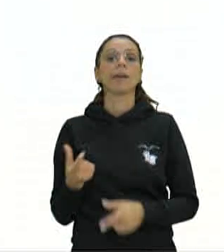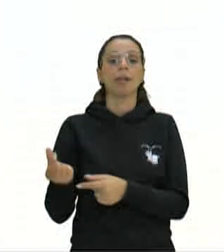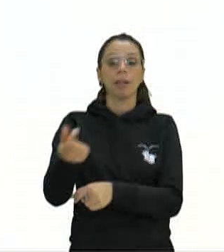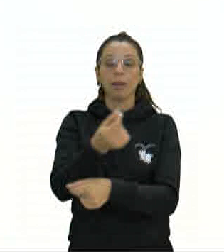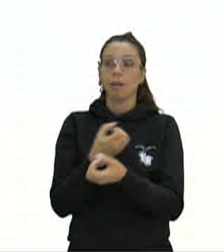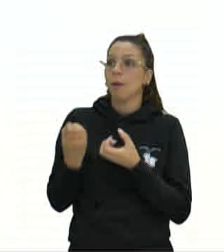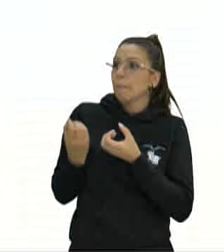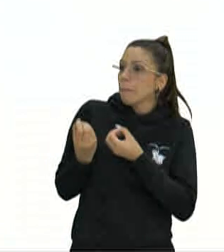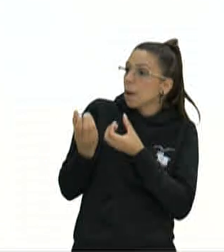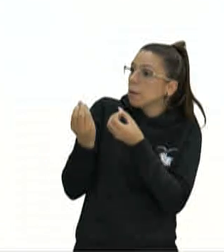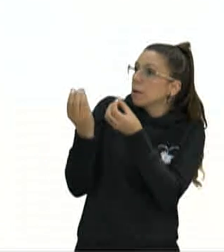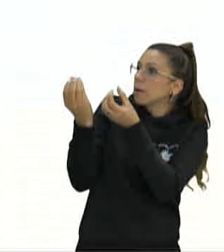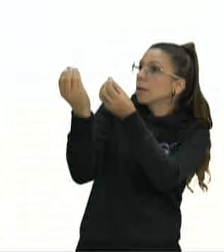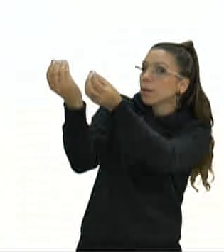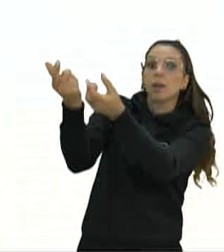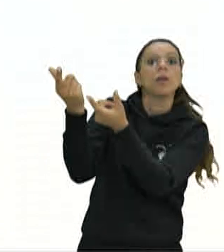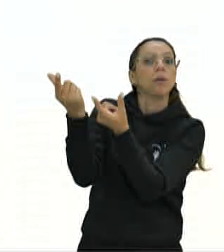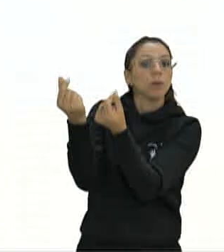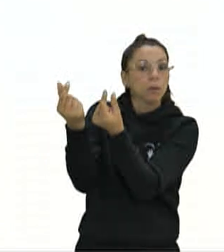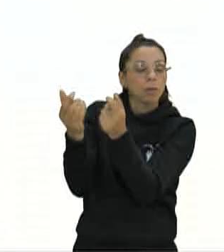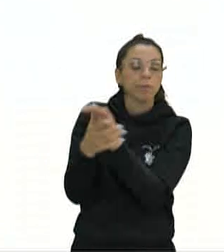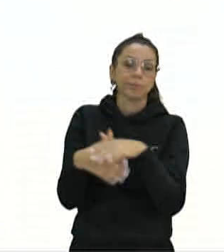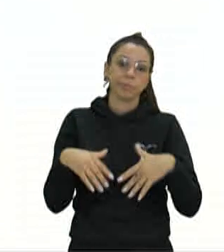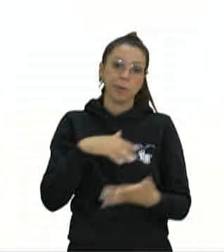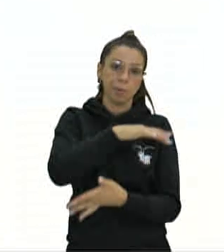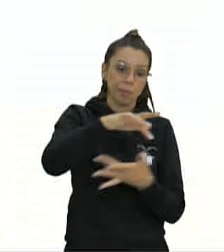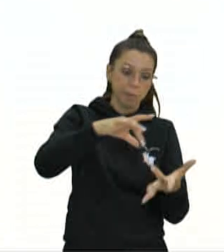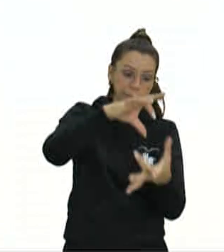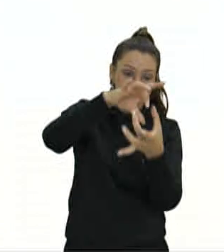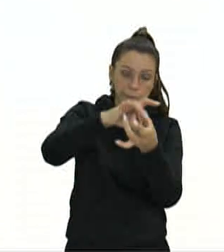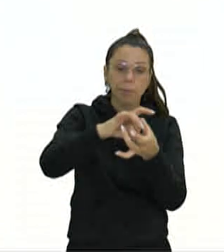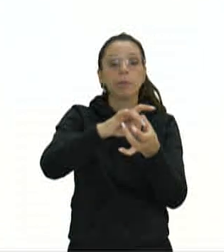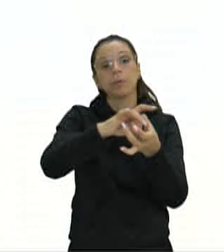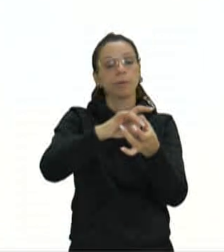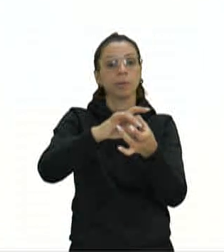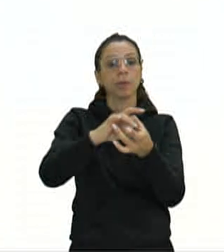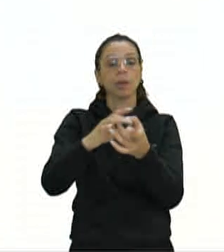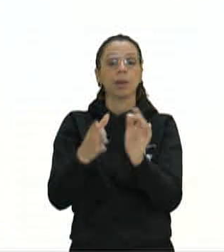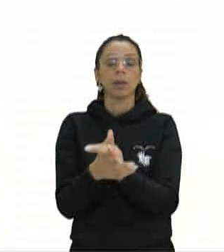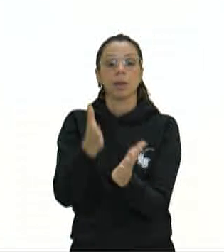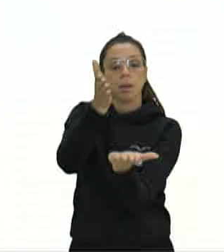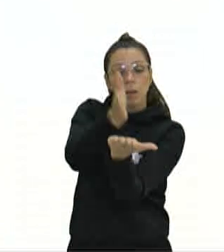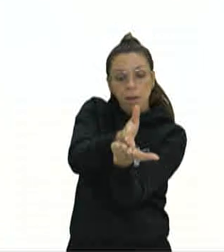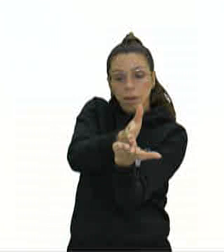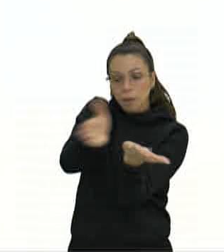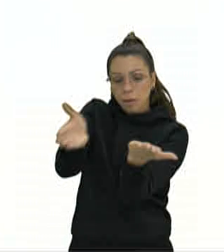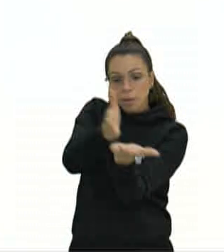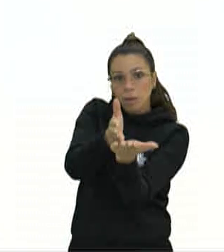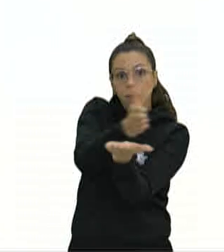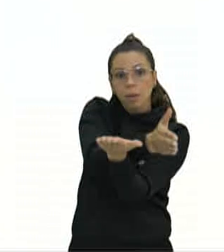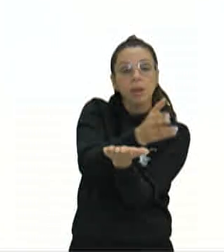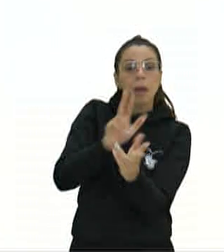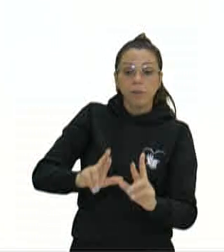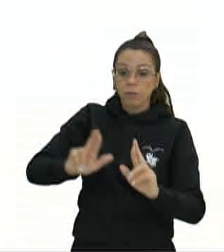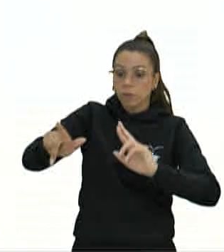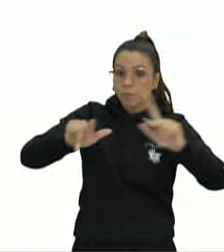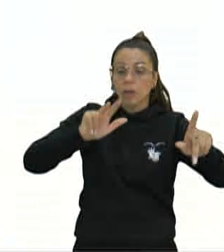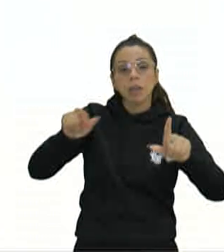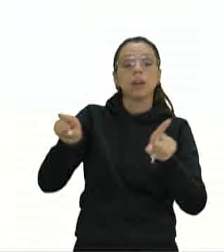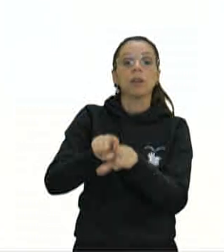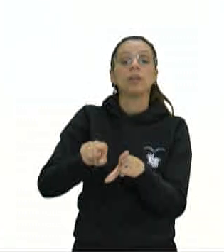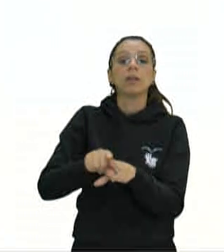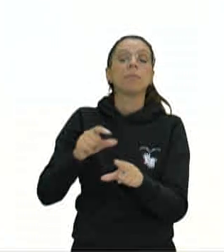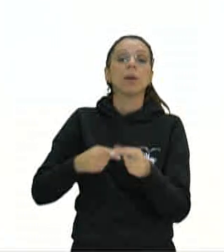de viajar e o grande mercado global tem cada vez mais demarcado diferenças regionais e promovido o